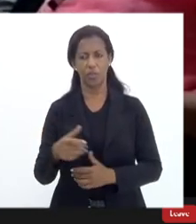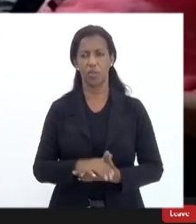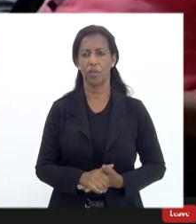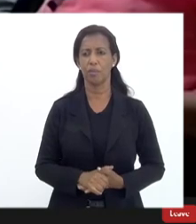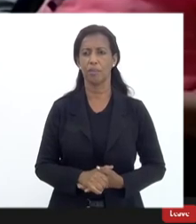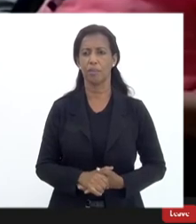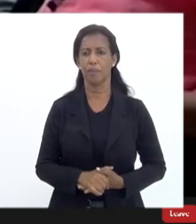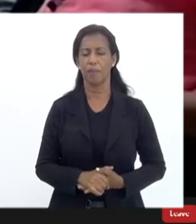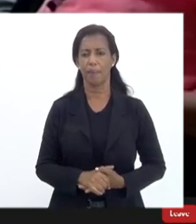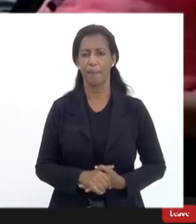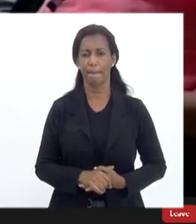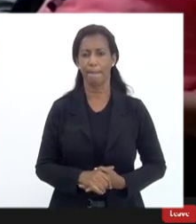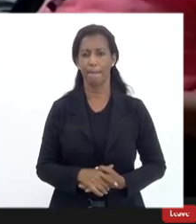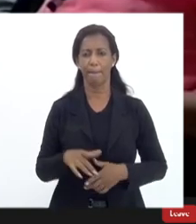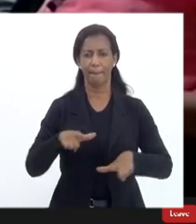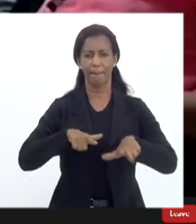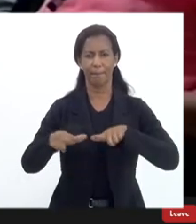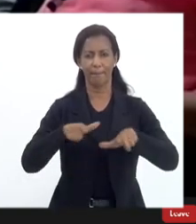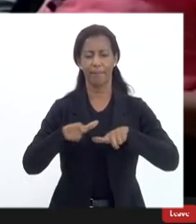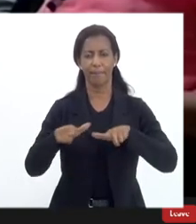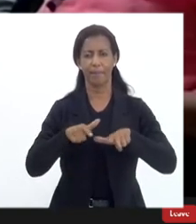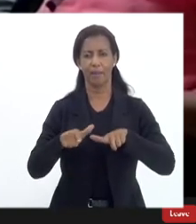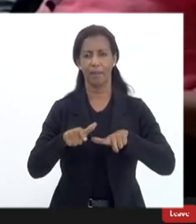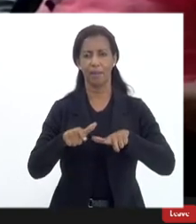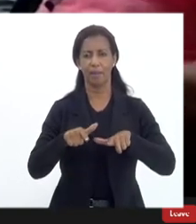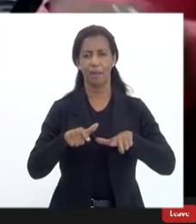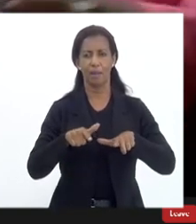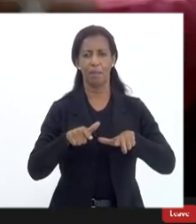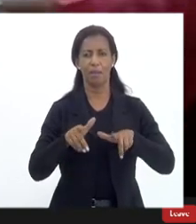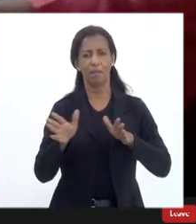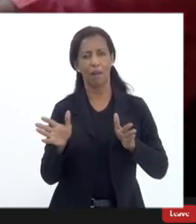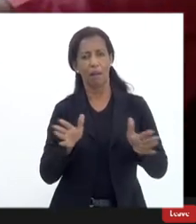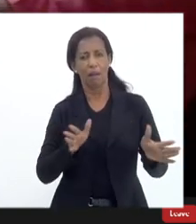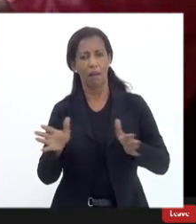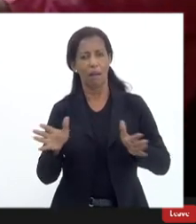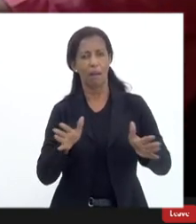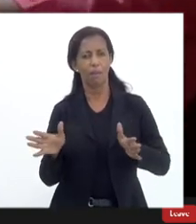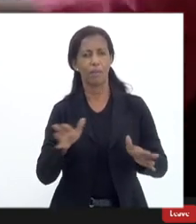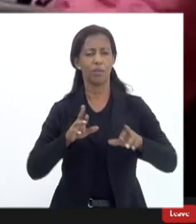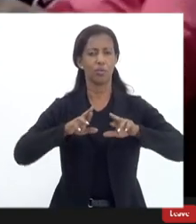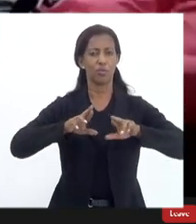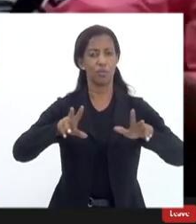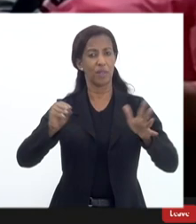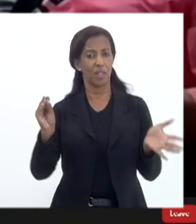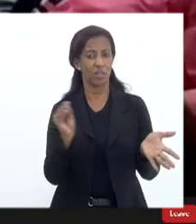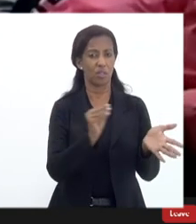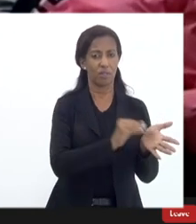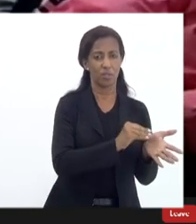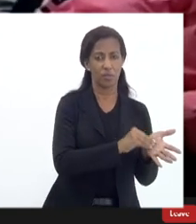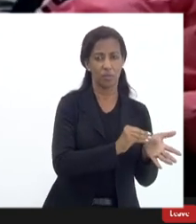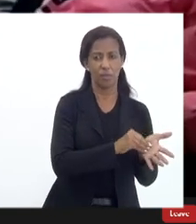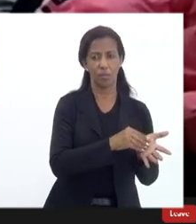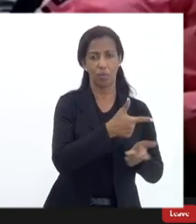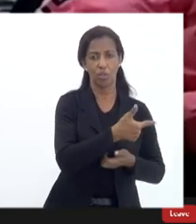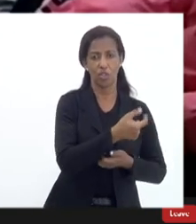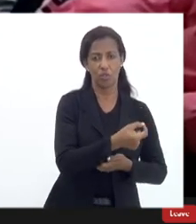para trabalhar determinadas lacunas que, porventura, tenham ficado de 2020